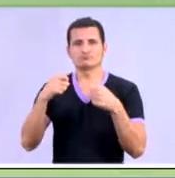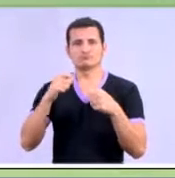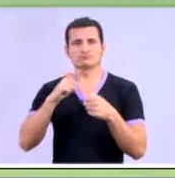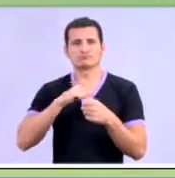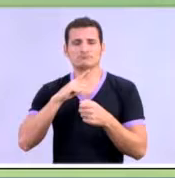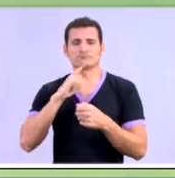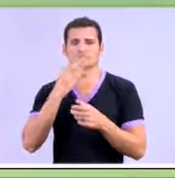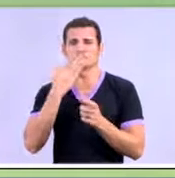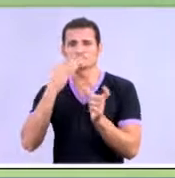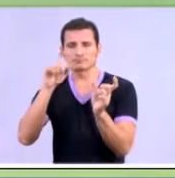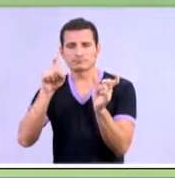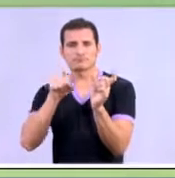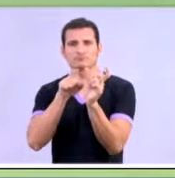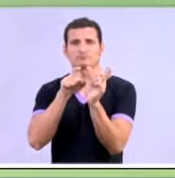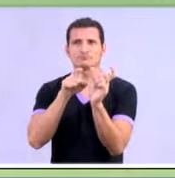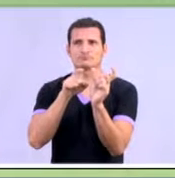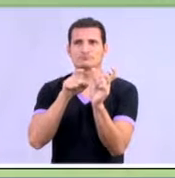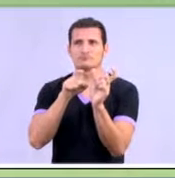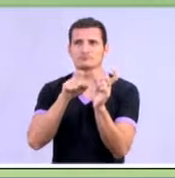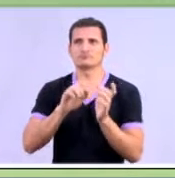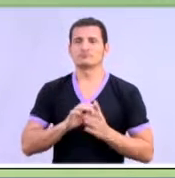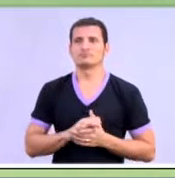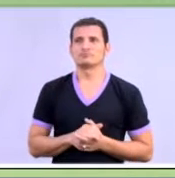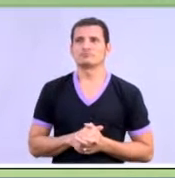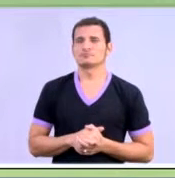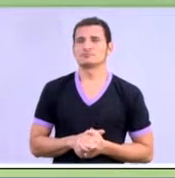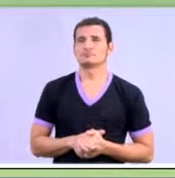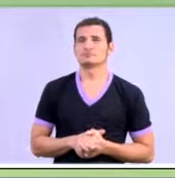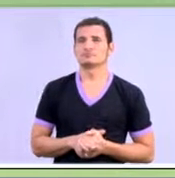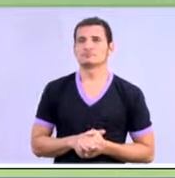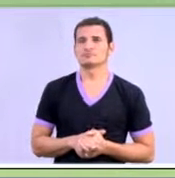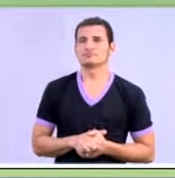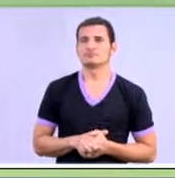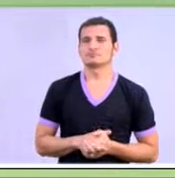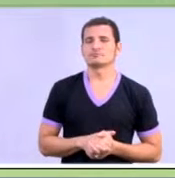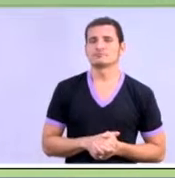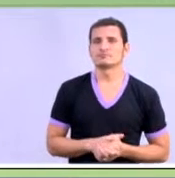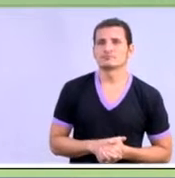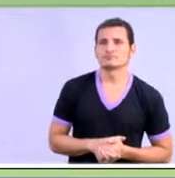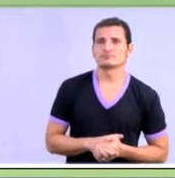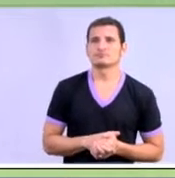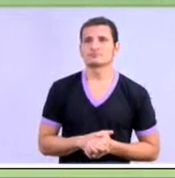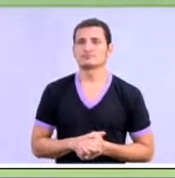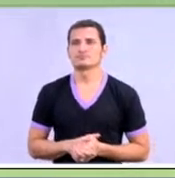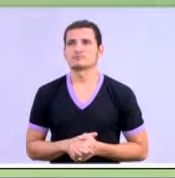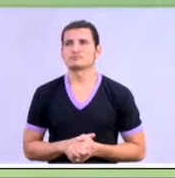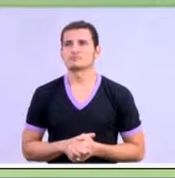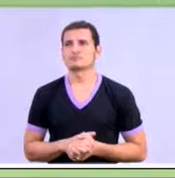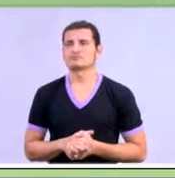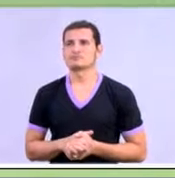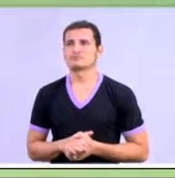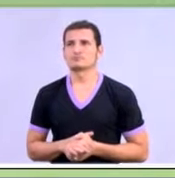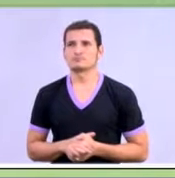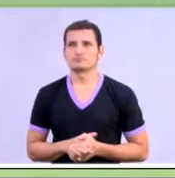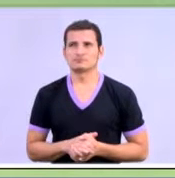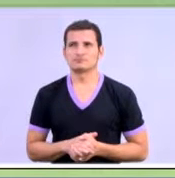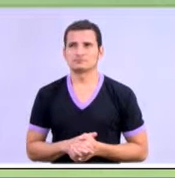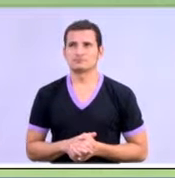tipo de retorno, salvo os construtores. Só que é um tipo especial de método, a gente vai falar ainda hoje o que seriam os construtores,